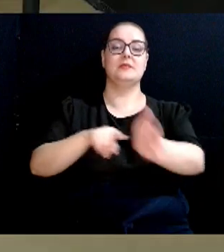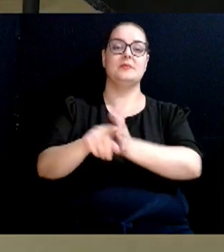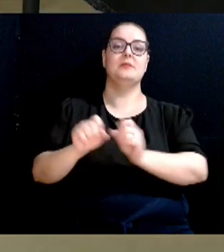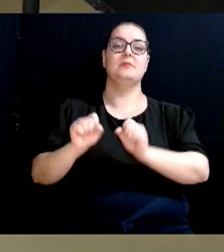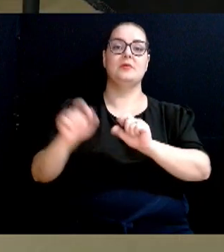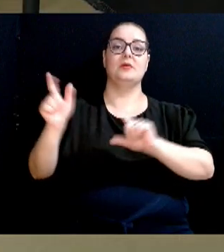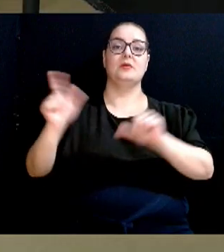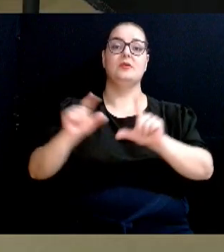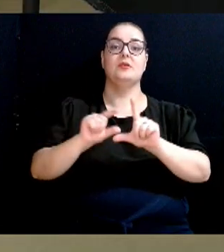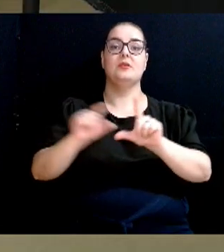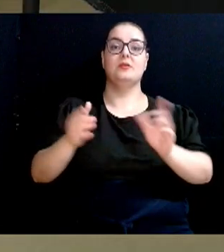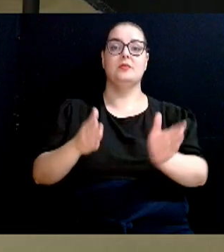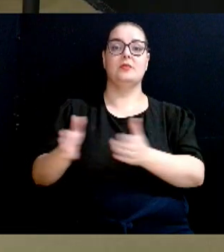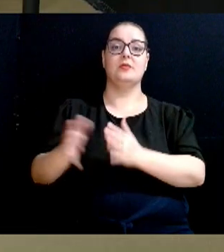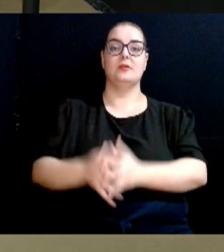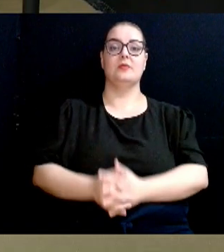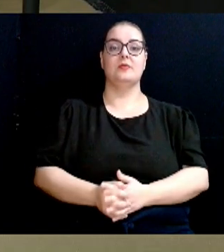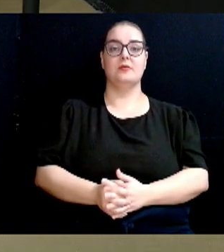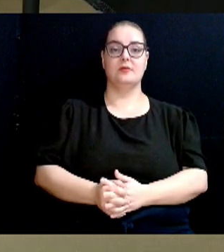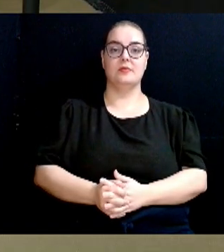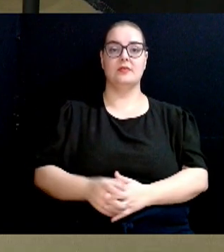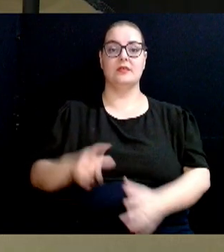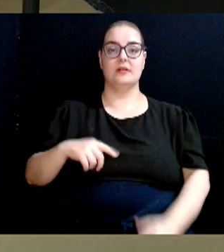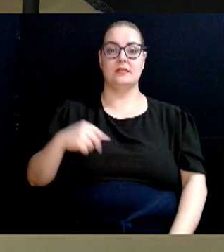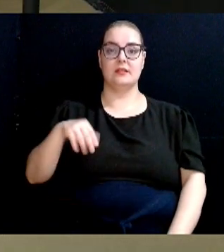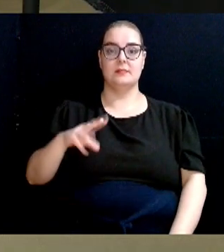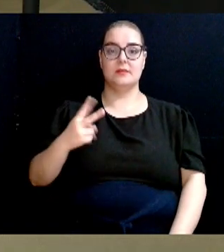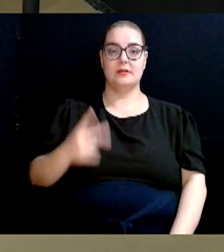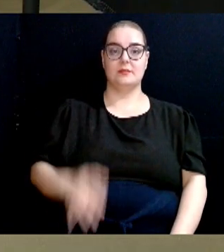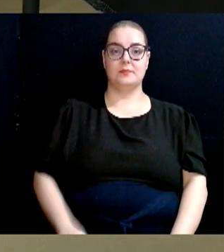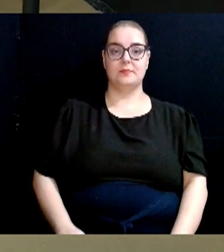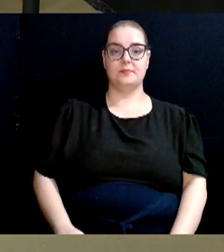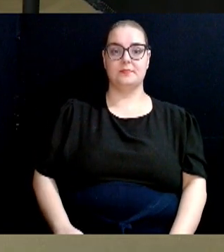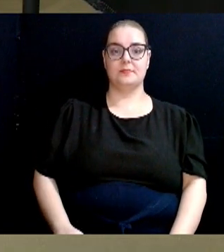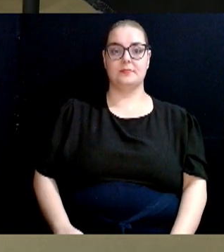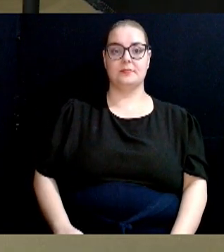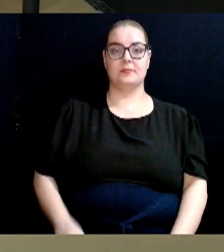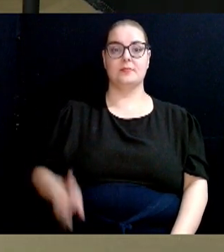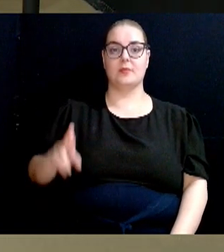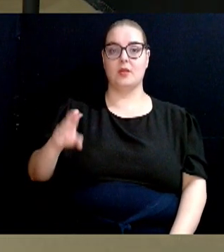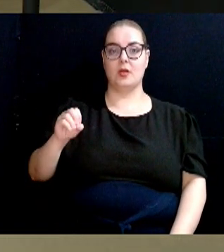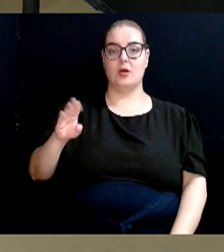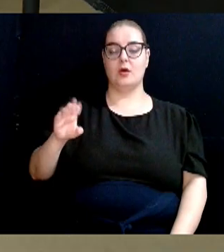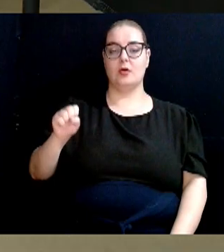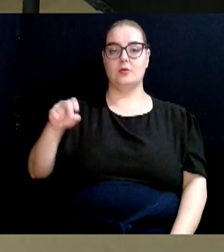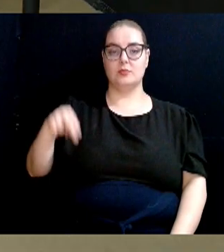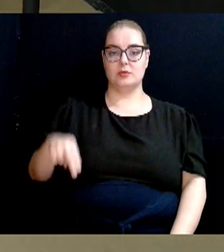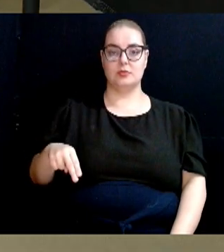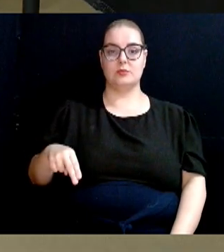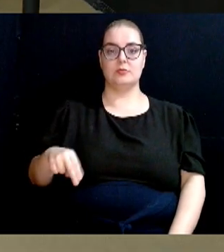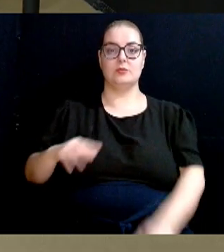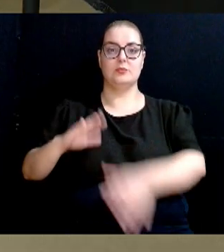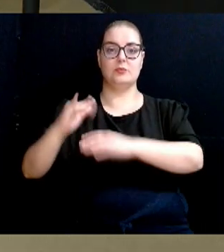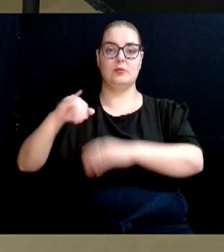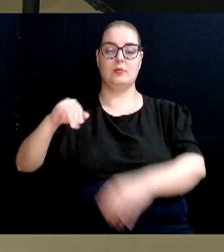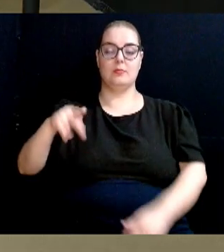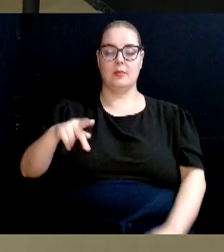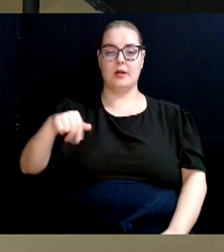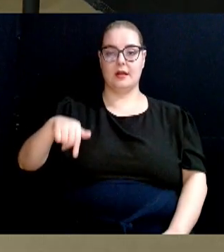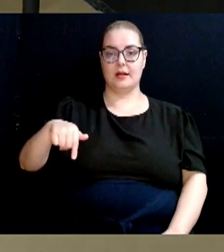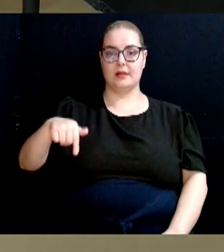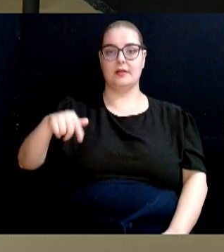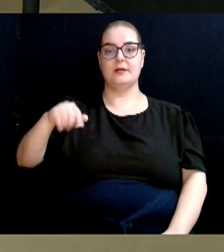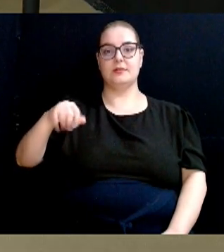favor, produção. Tem mais duas. Vamos ver quem é que está conosco. Robson Almeida, do Parque Jambeiro. Tem muita gente